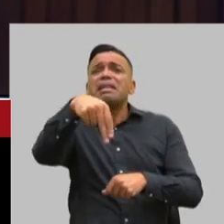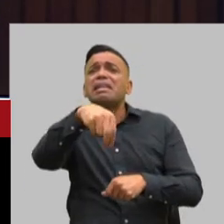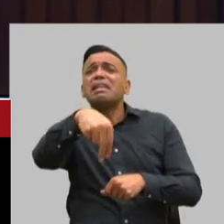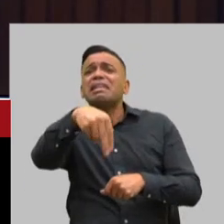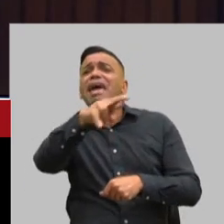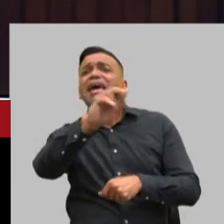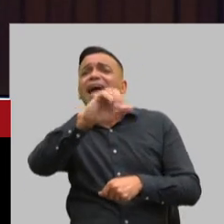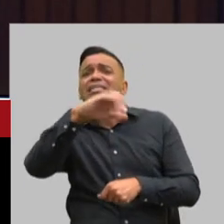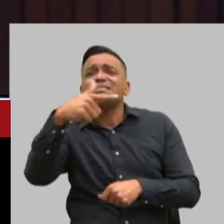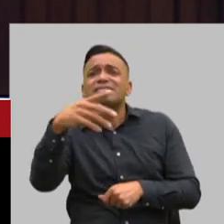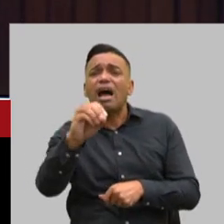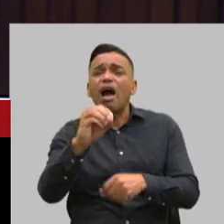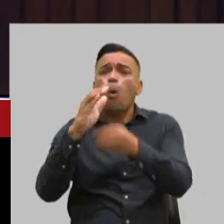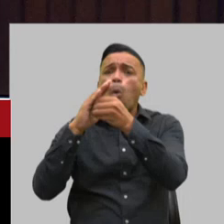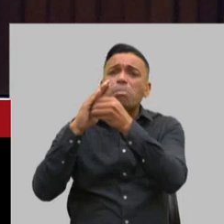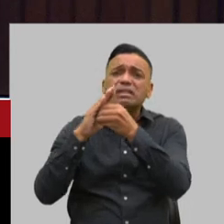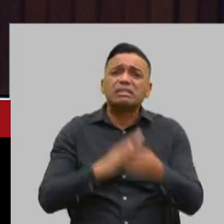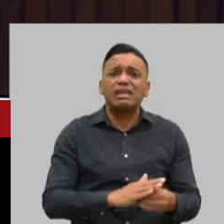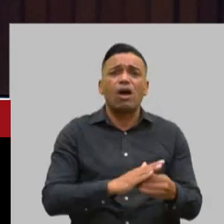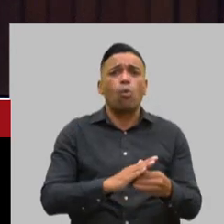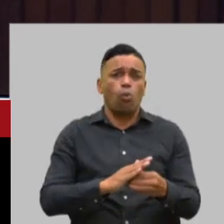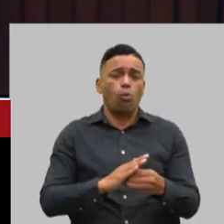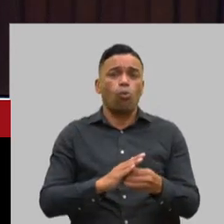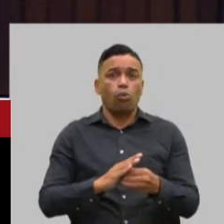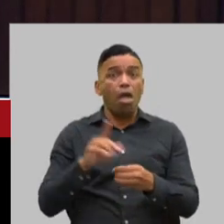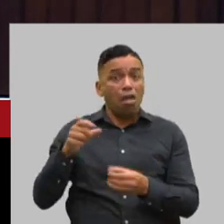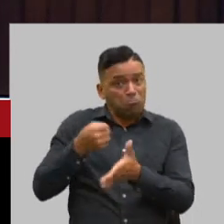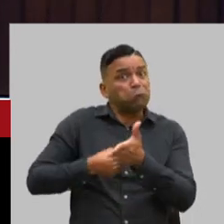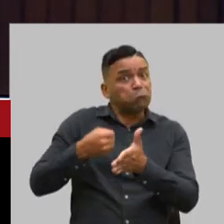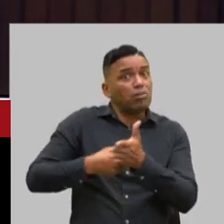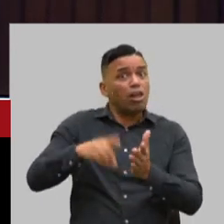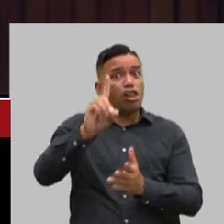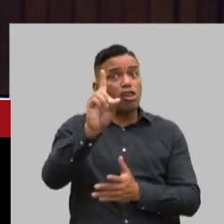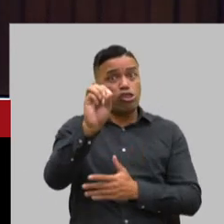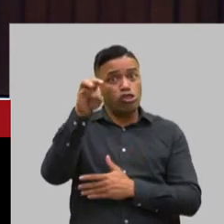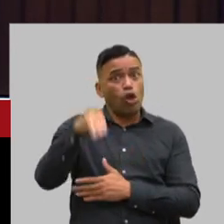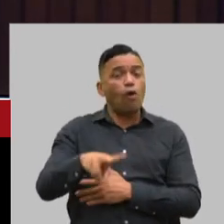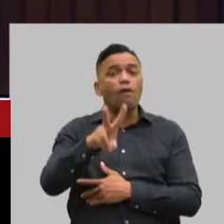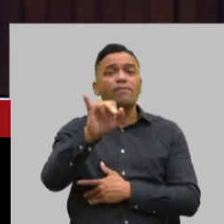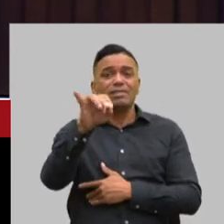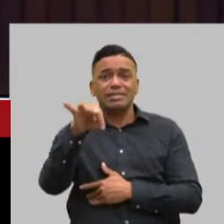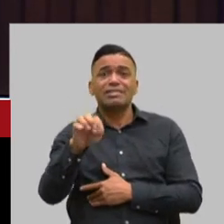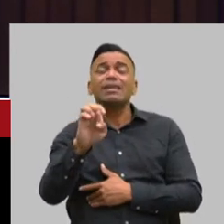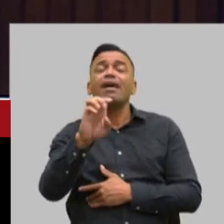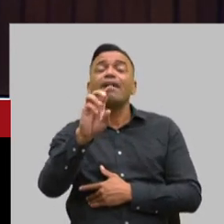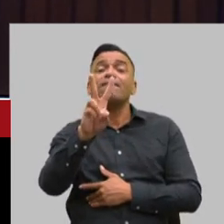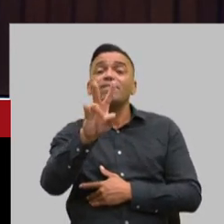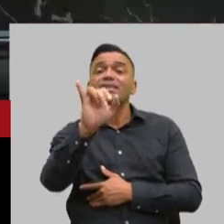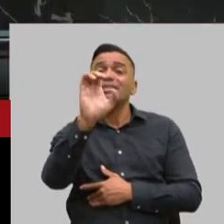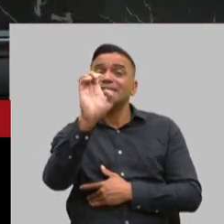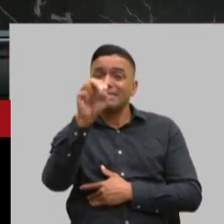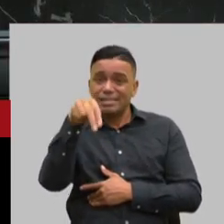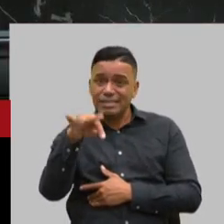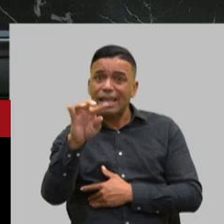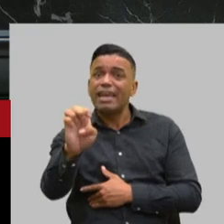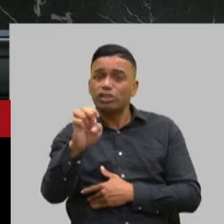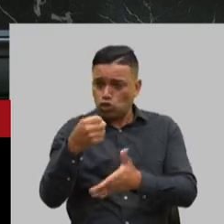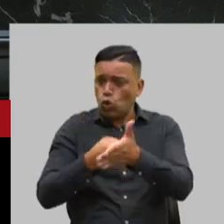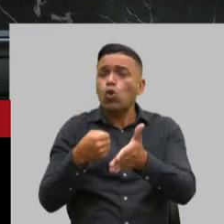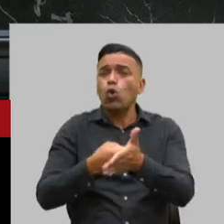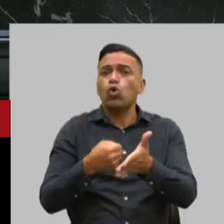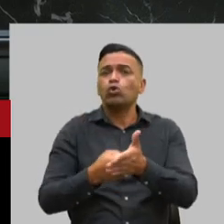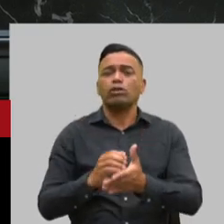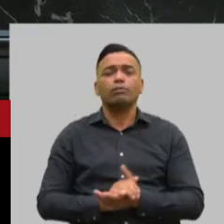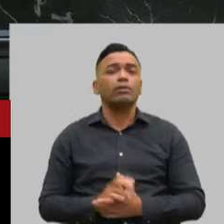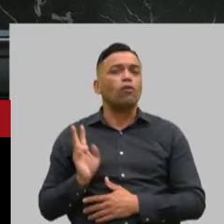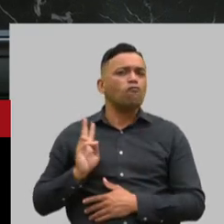opressão que Dom Vicente luta, que nós lutamos, por representar tão bem os valores que guiam a história